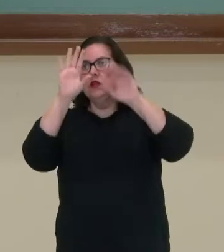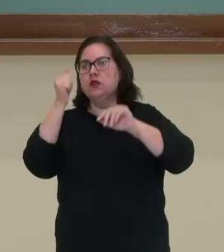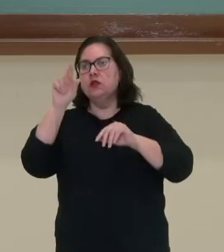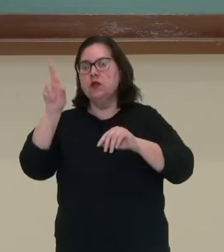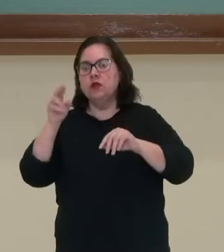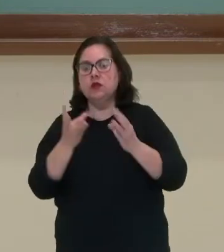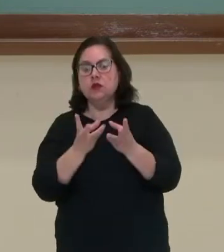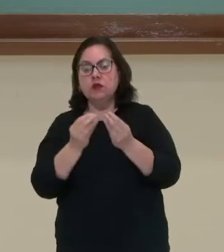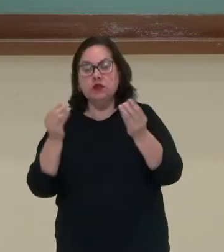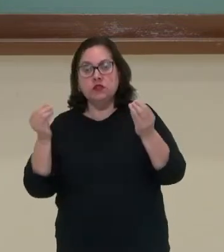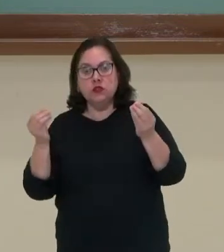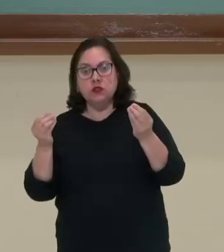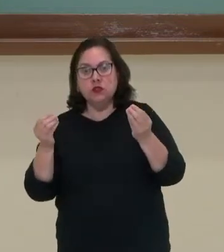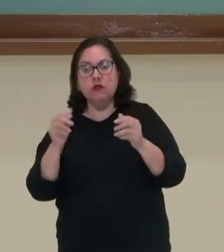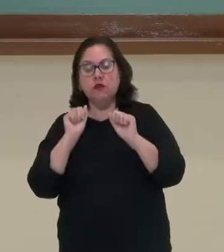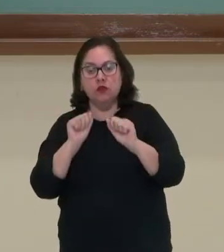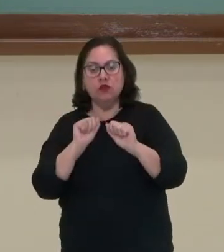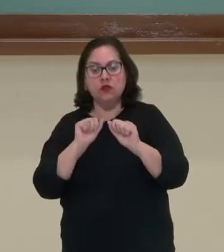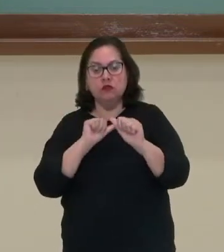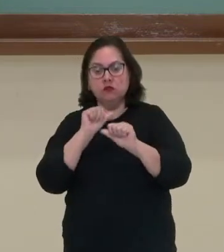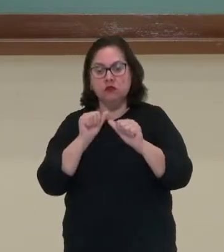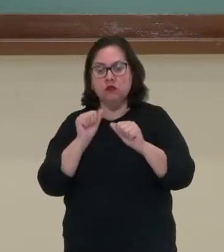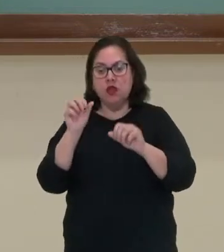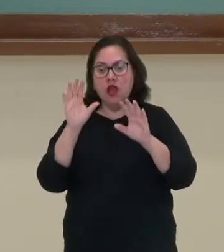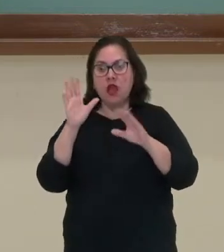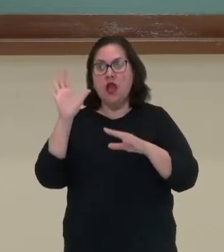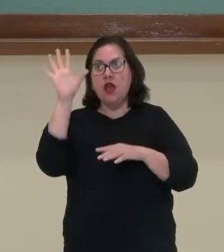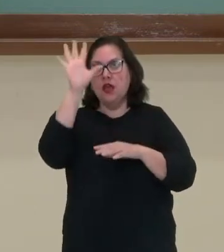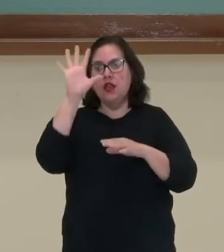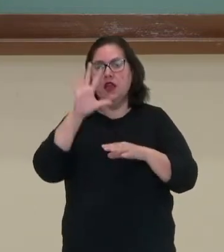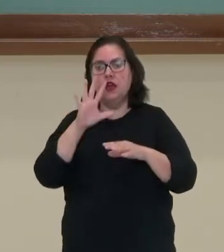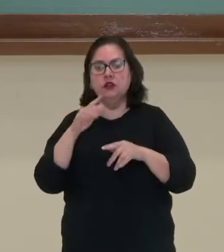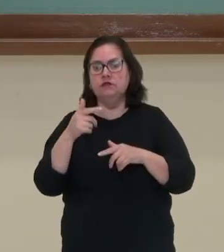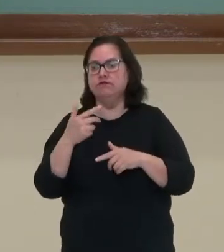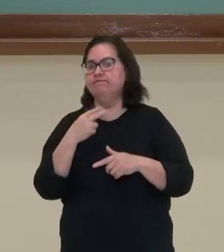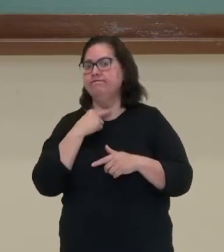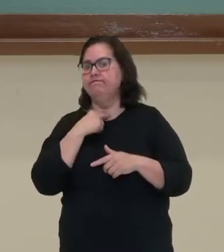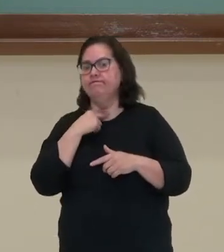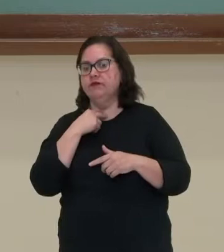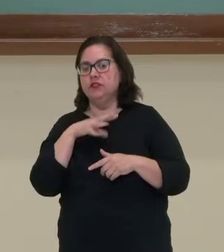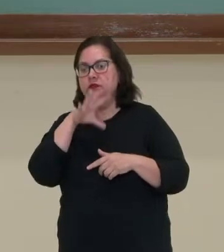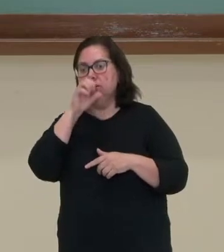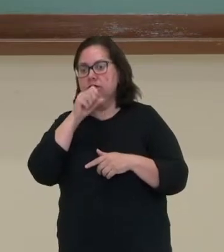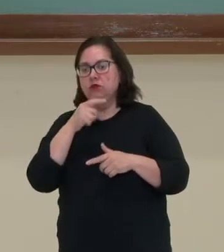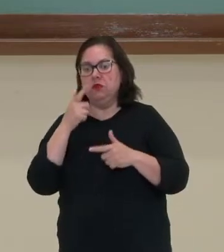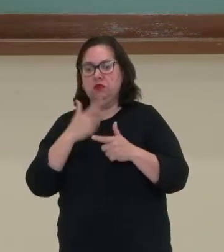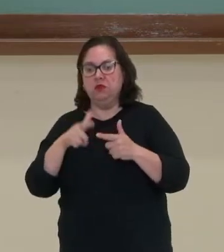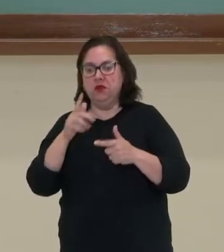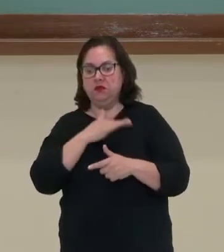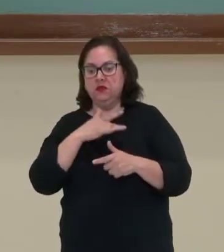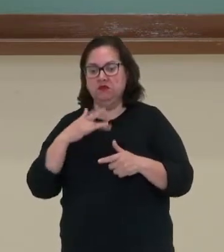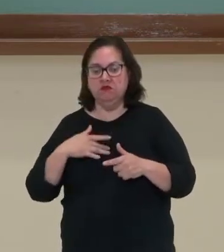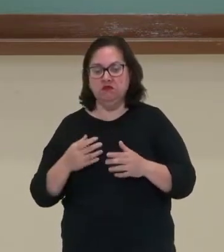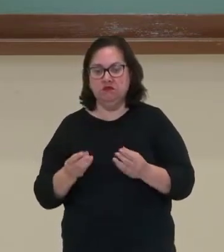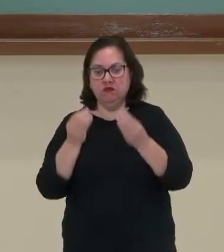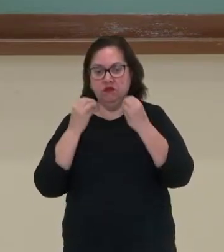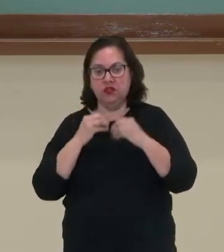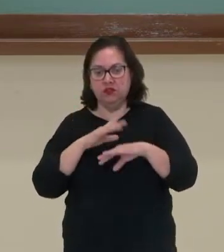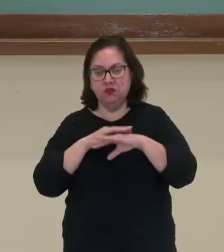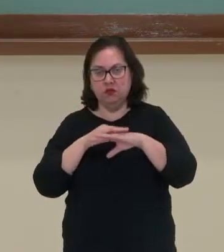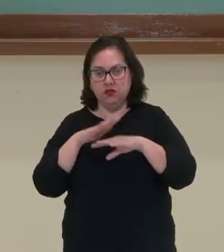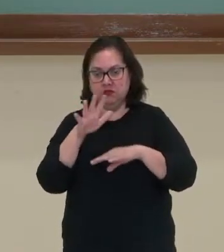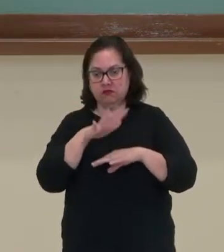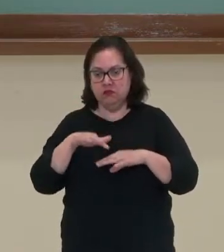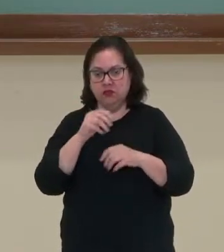pela quantidade pode tornar aquele ar impróprio, né, ou prejudicial à saúde, causando doenças ou alterações